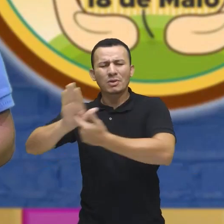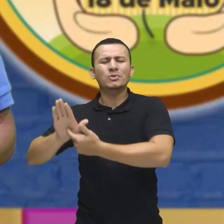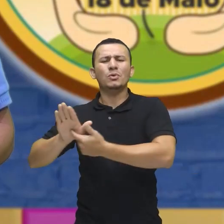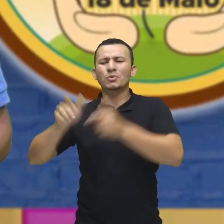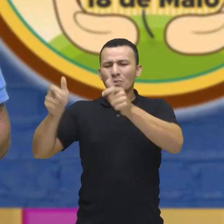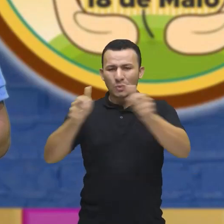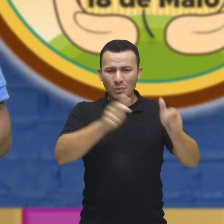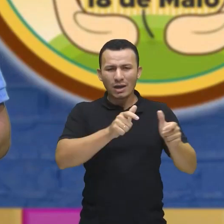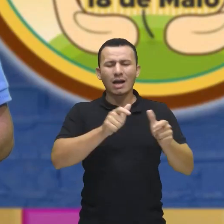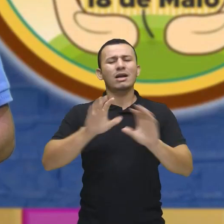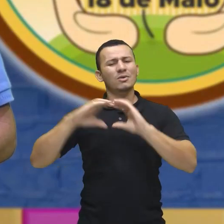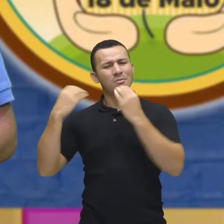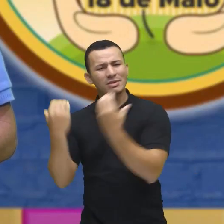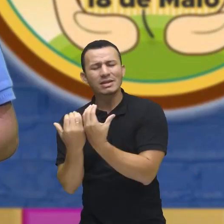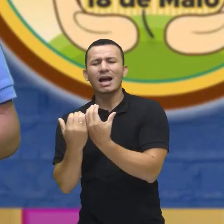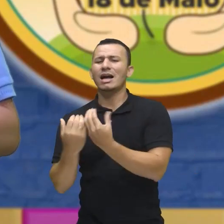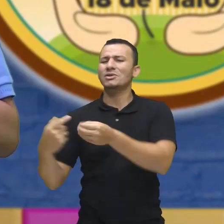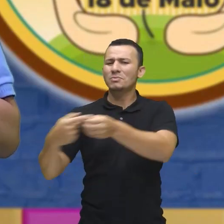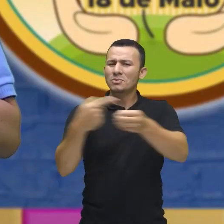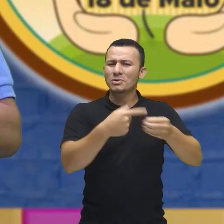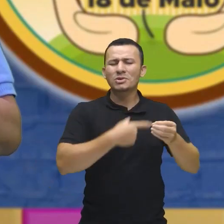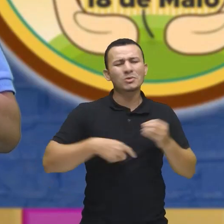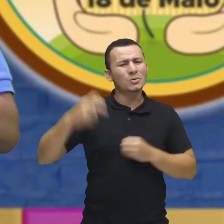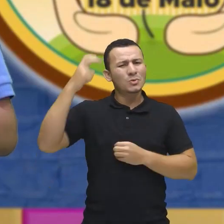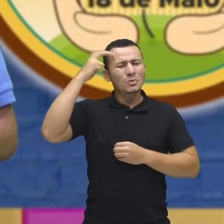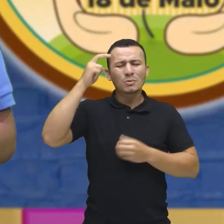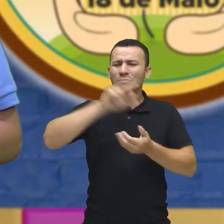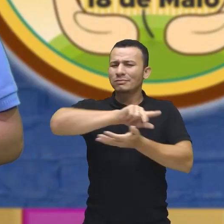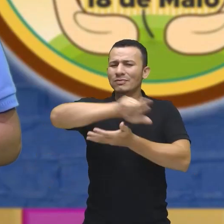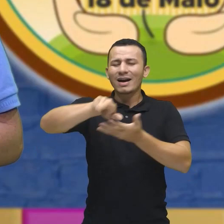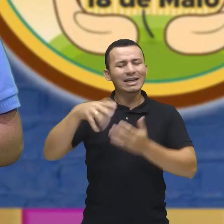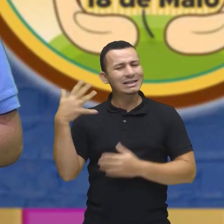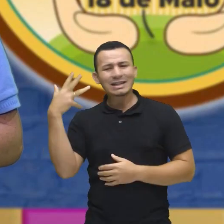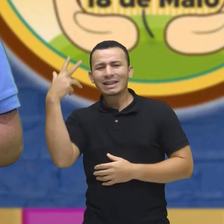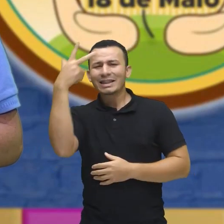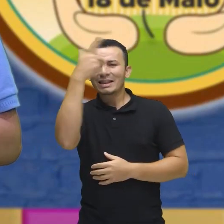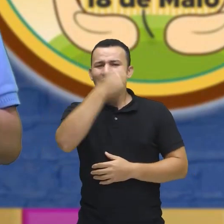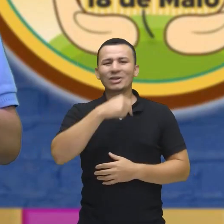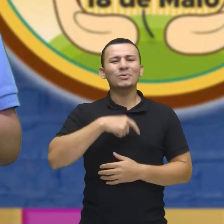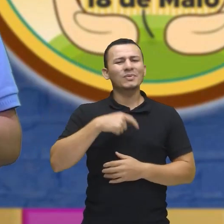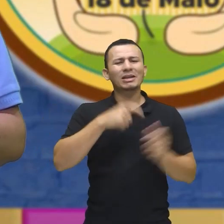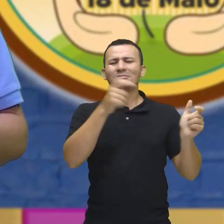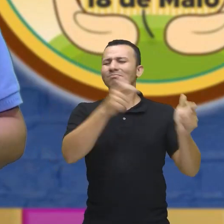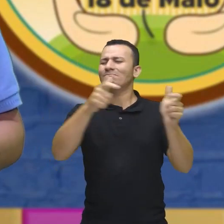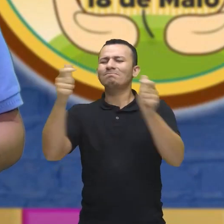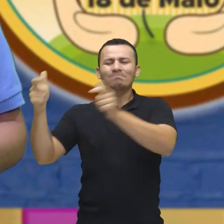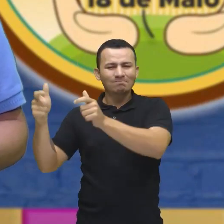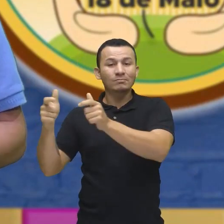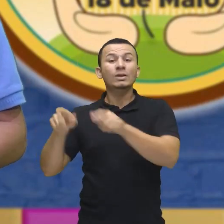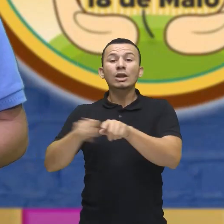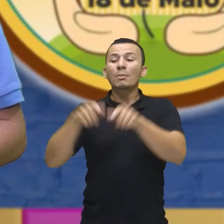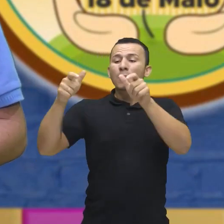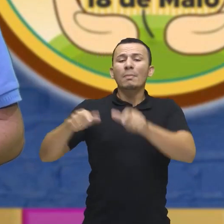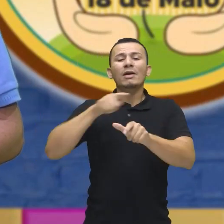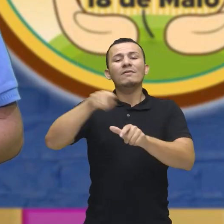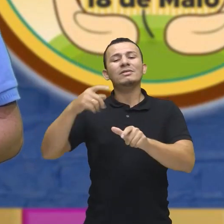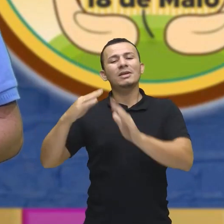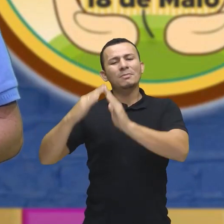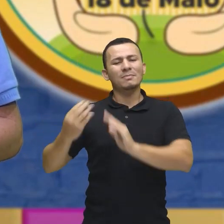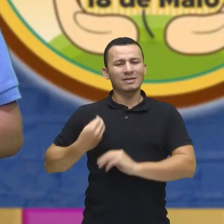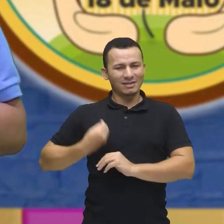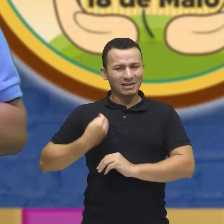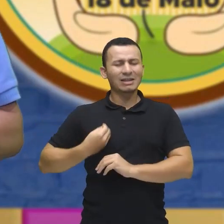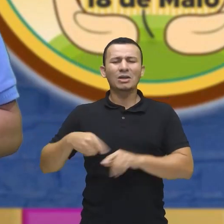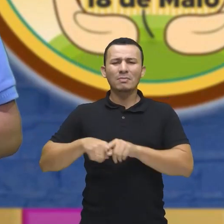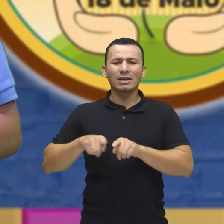nos nossos municípios. Quantas coisas lindas acontecem aí no município de vocês, na comunidade, no bairro, né?